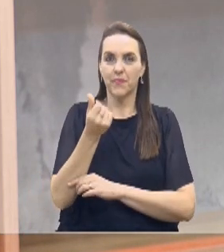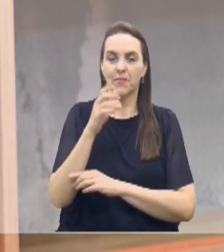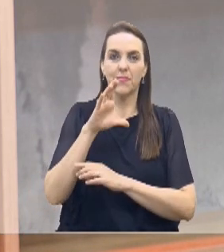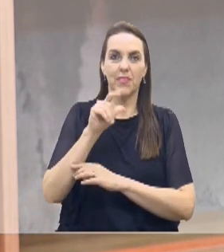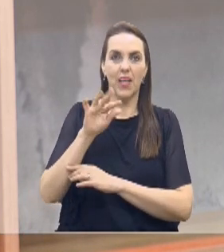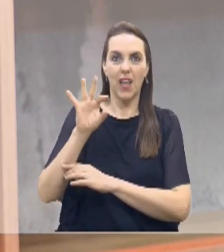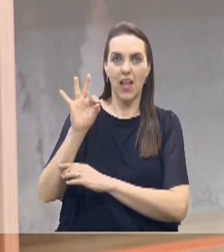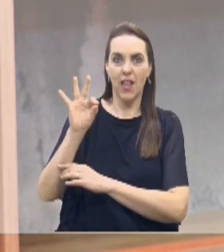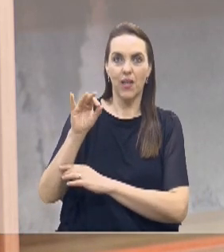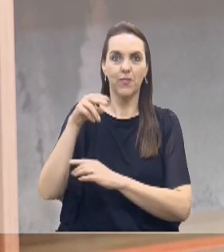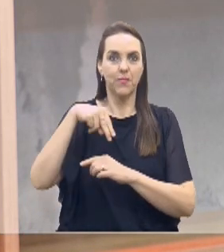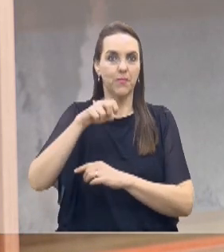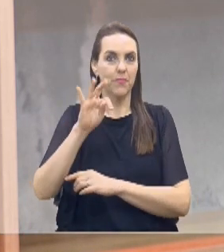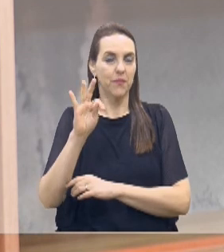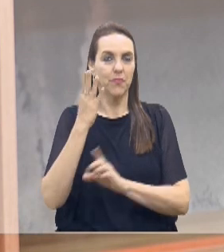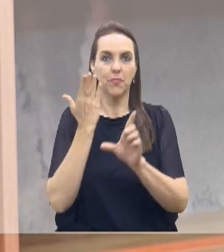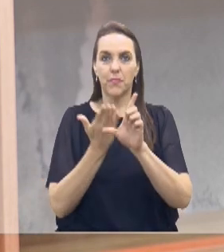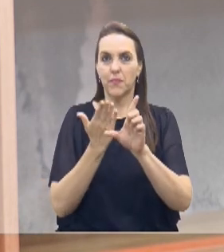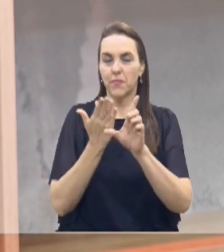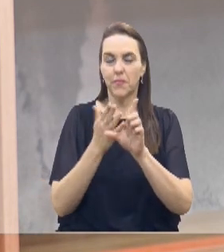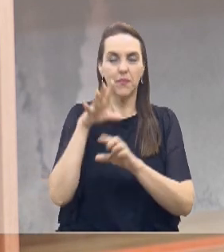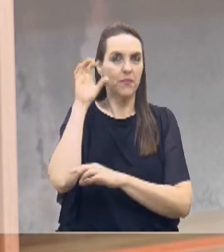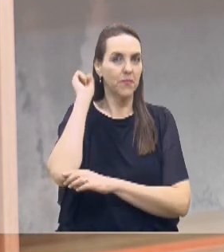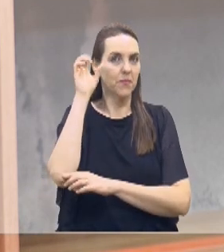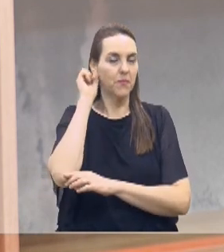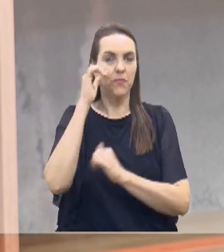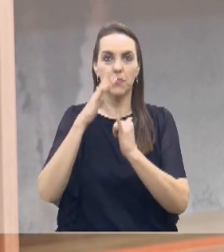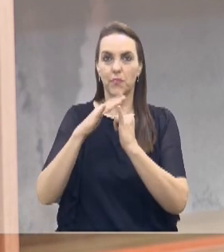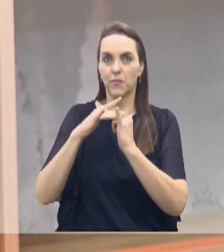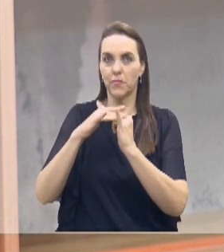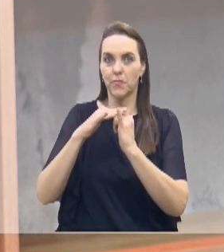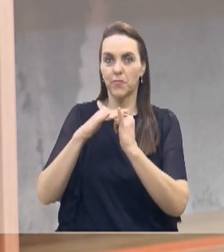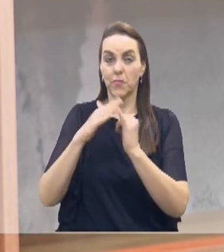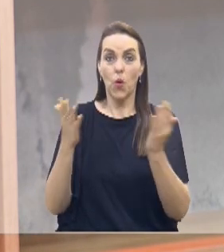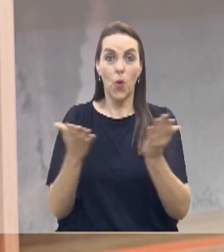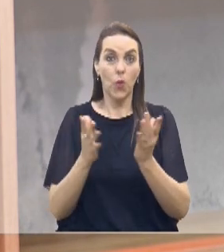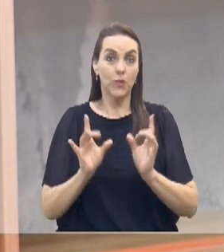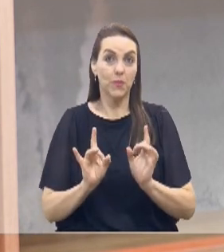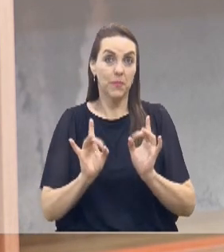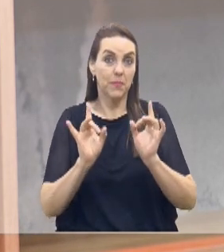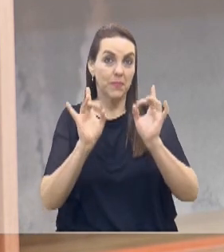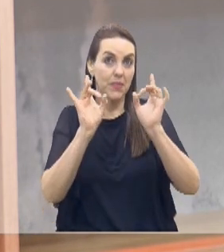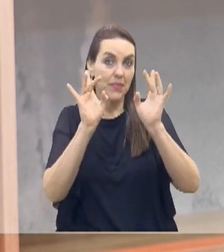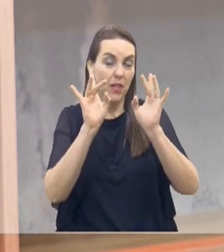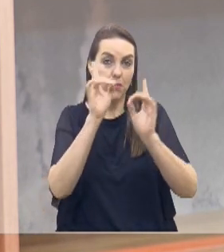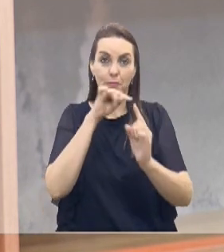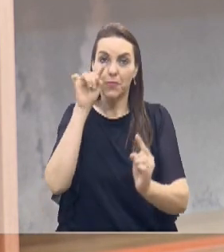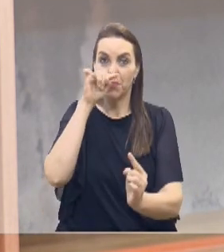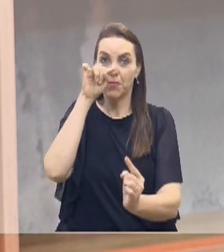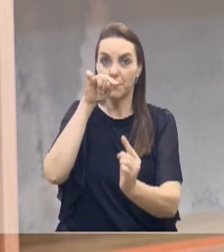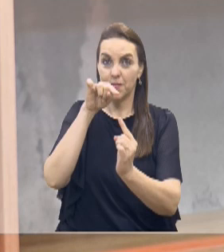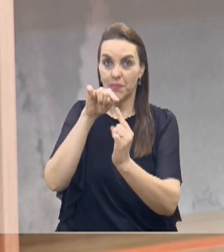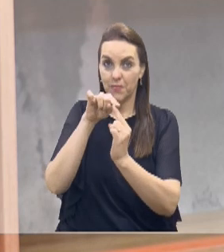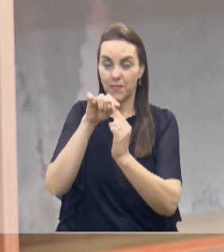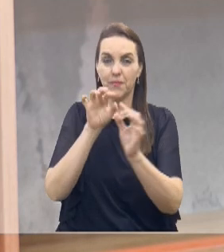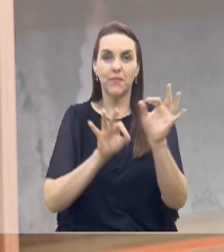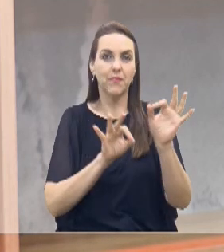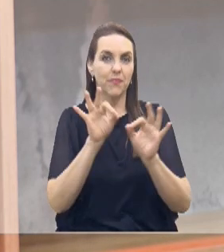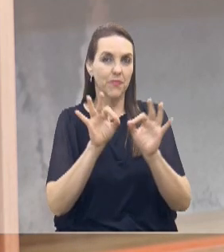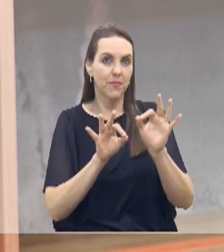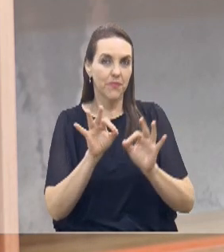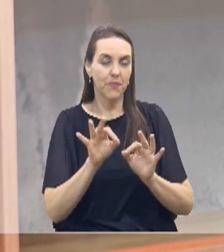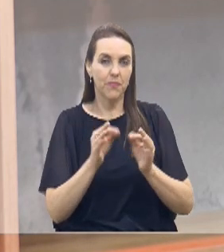pelas plataformas de áudio YouTube, e hoje num formato especialíssimo com o propósito de traçarmos aqui